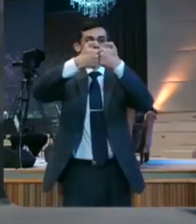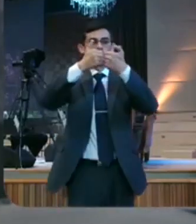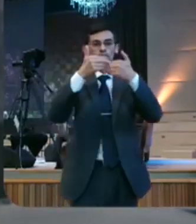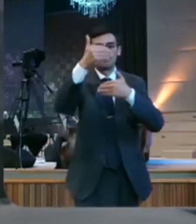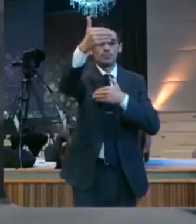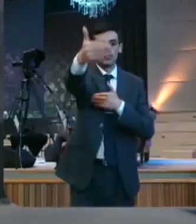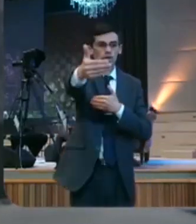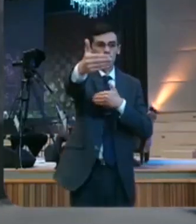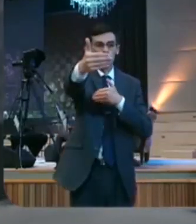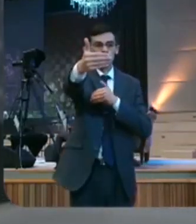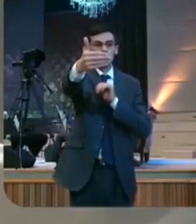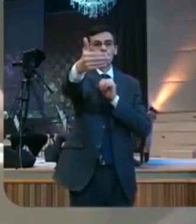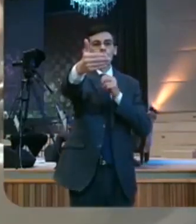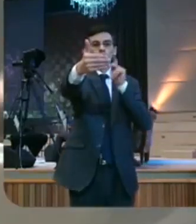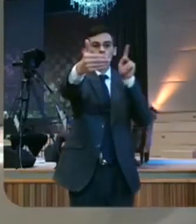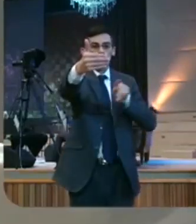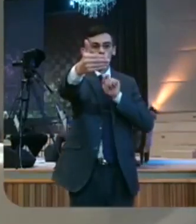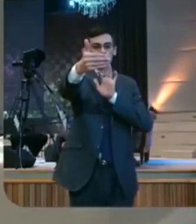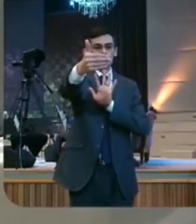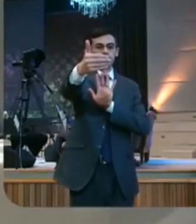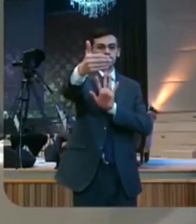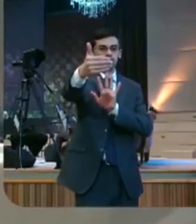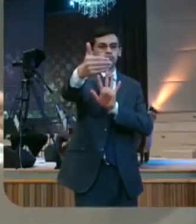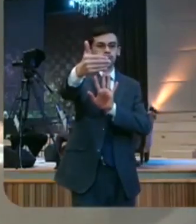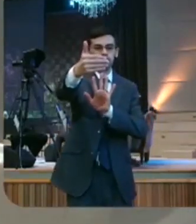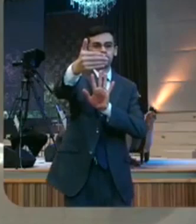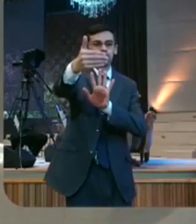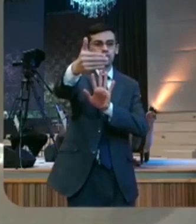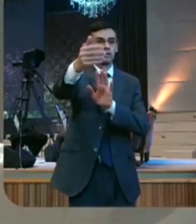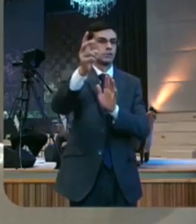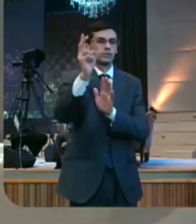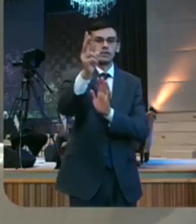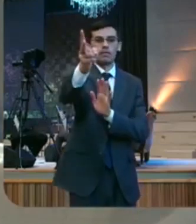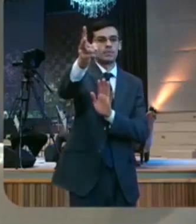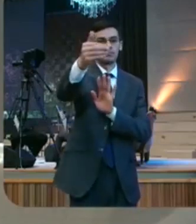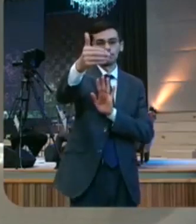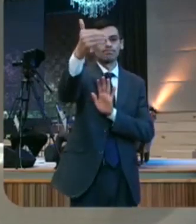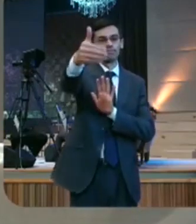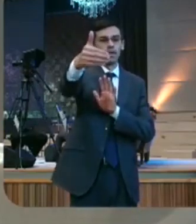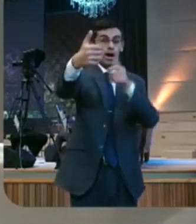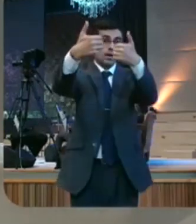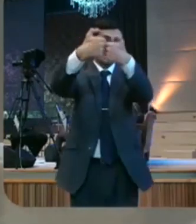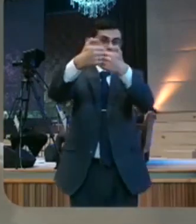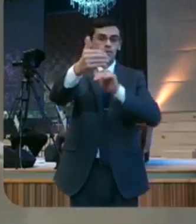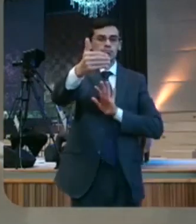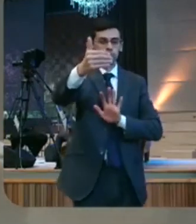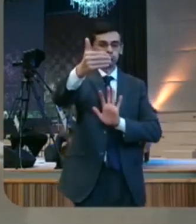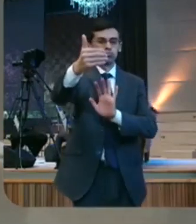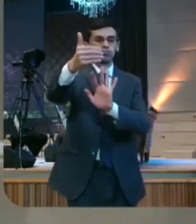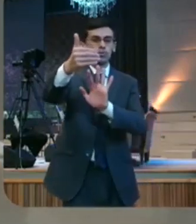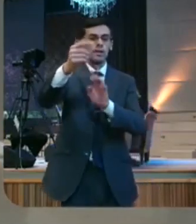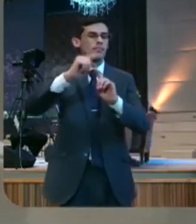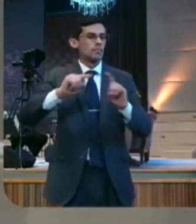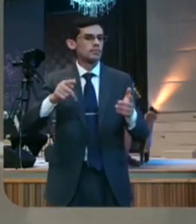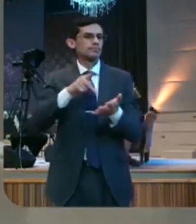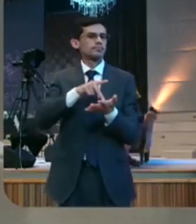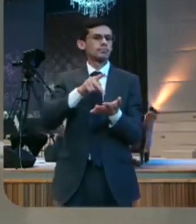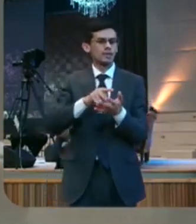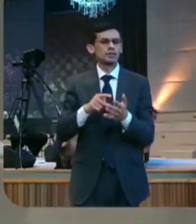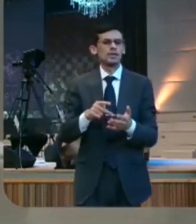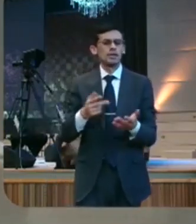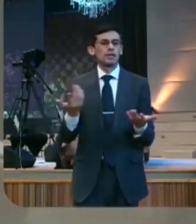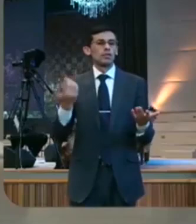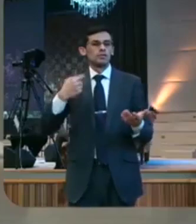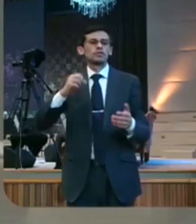frente, ia acompanhada dos sacerdotes e dos levitas. E era interessante porque isso